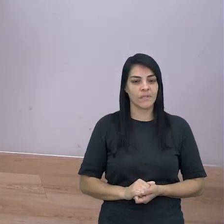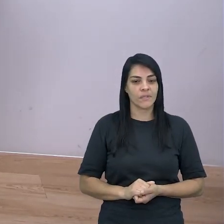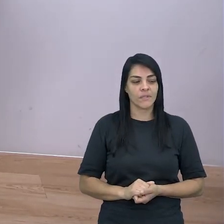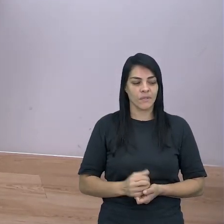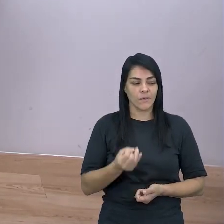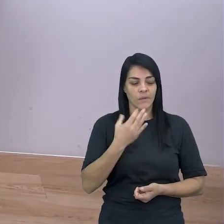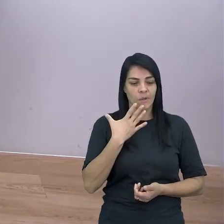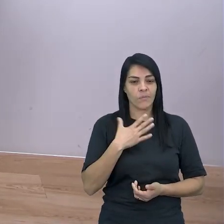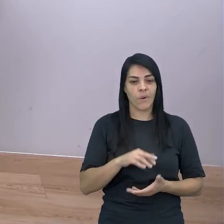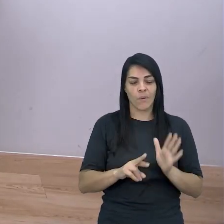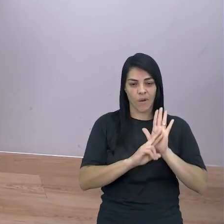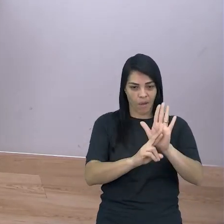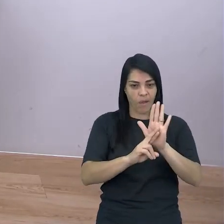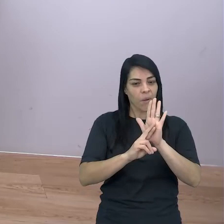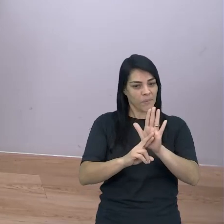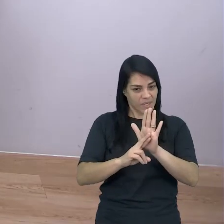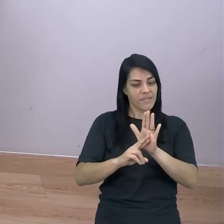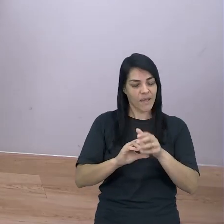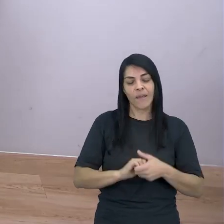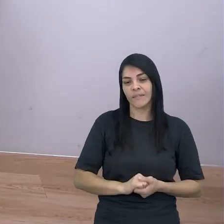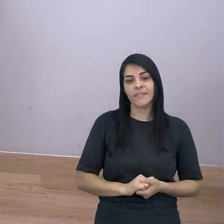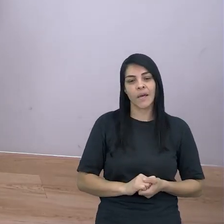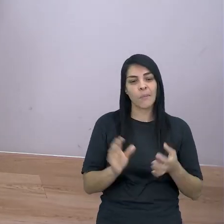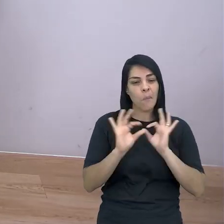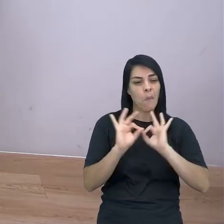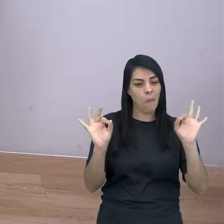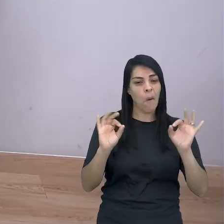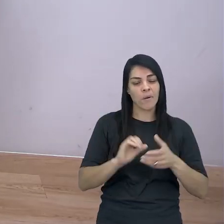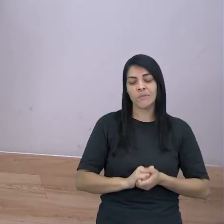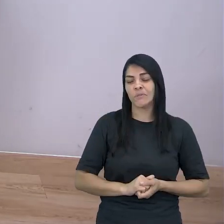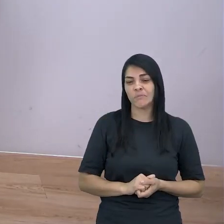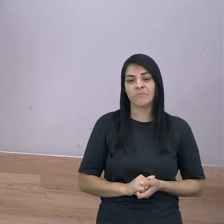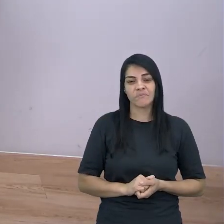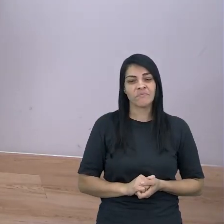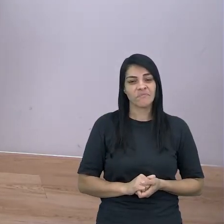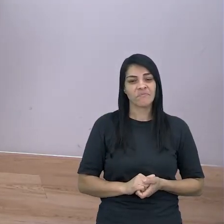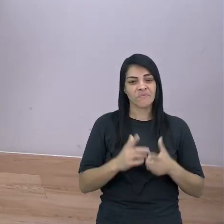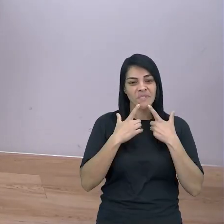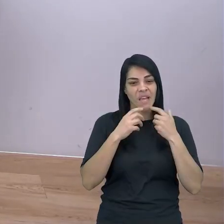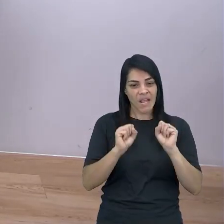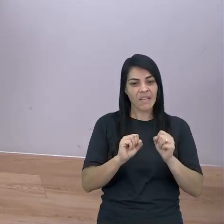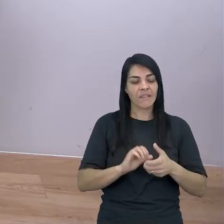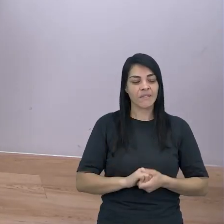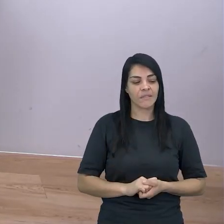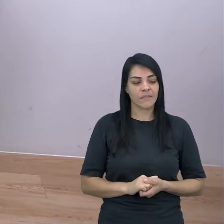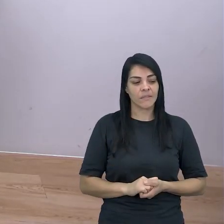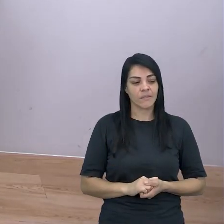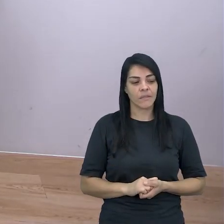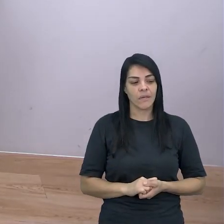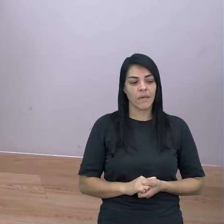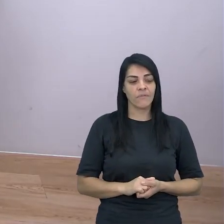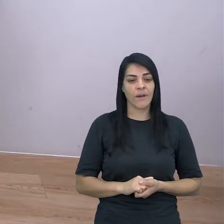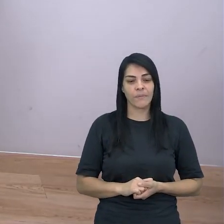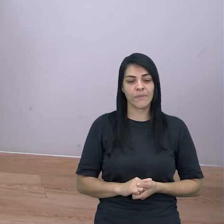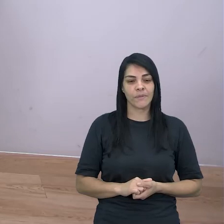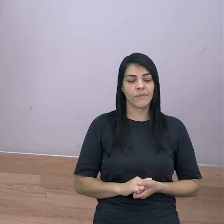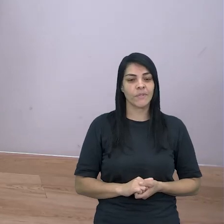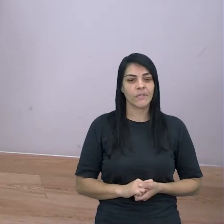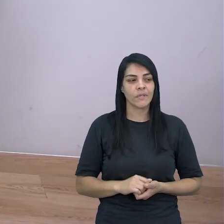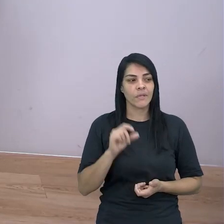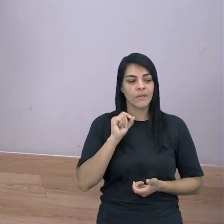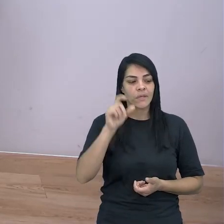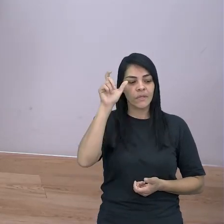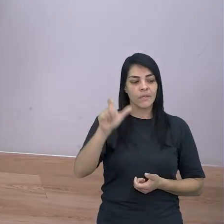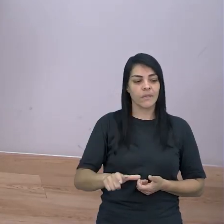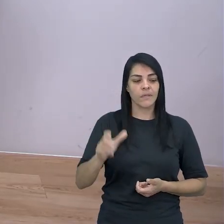Muito bom. Representa aqui, né? Representa Muito. linguagens aqui. Sim. Quem sabe,